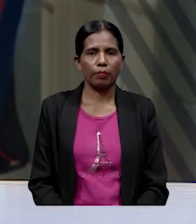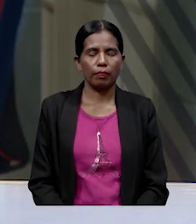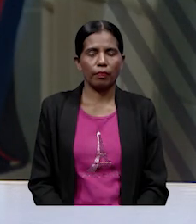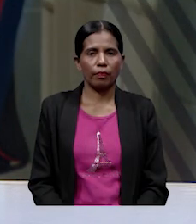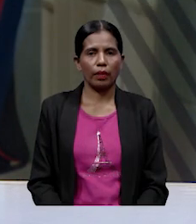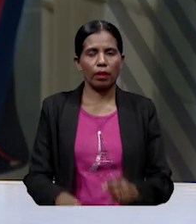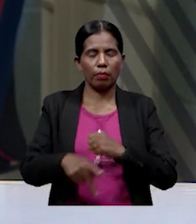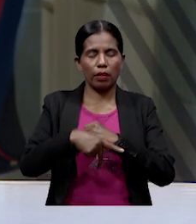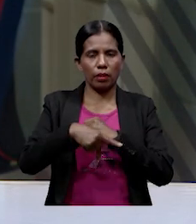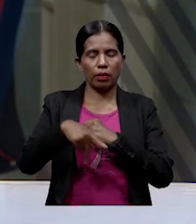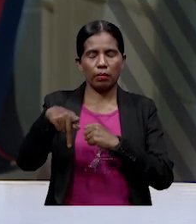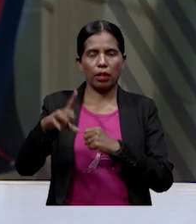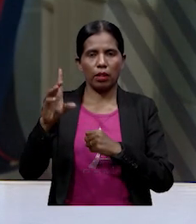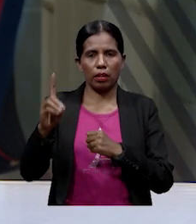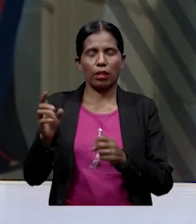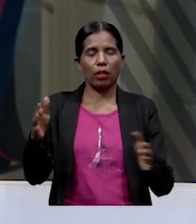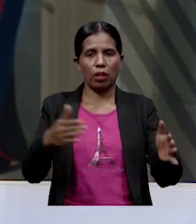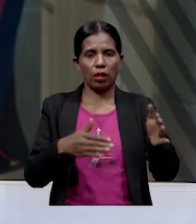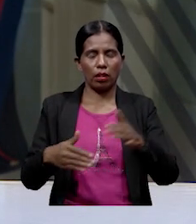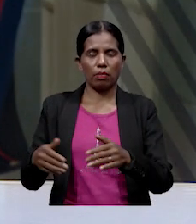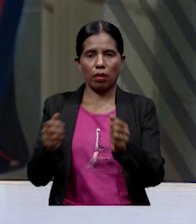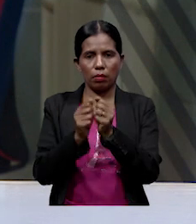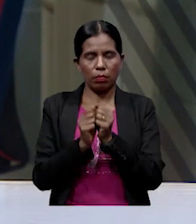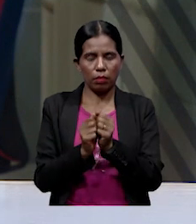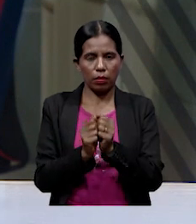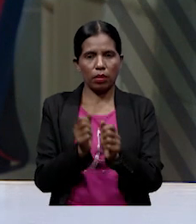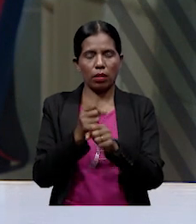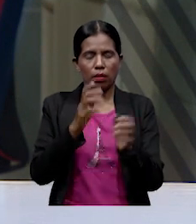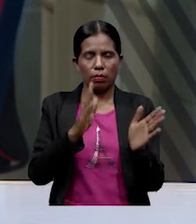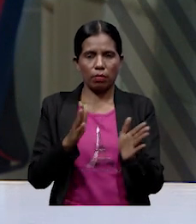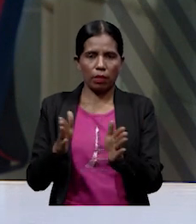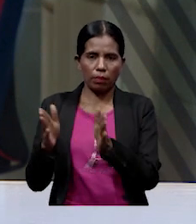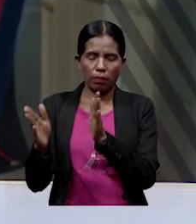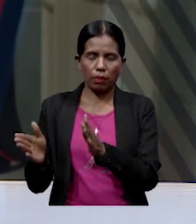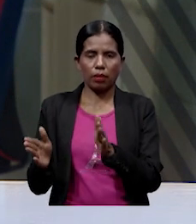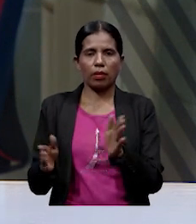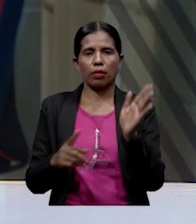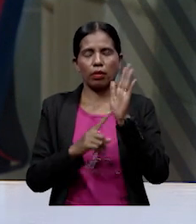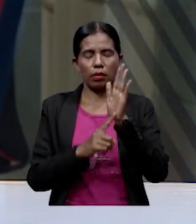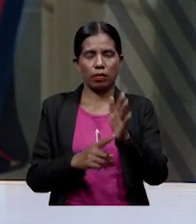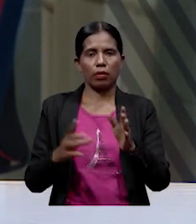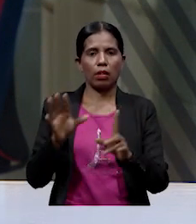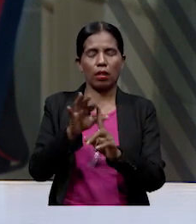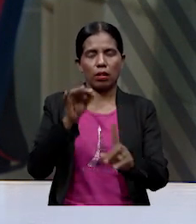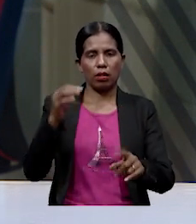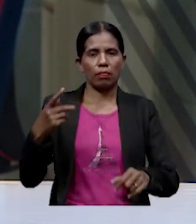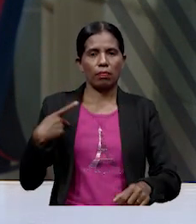Partido Democrático hahu hal libur malu, halo preparação ho di reafirma ba eleição parlamentar.